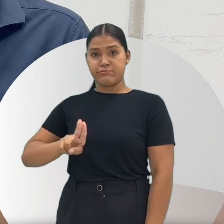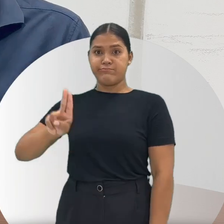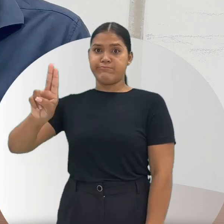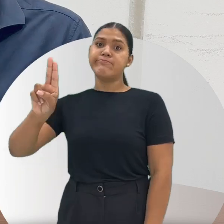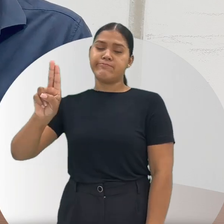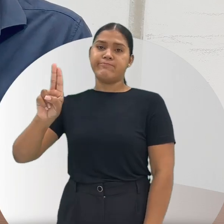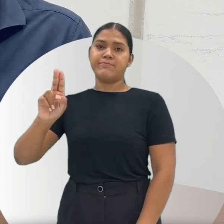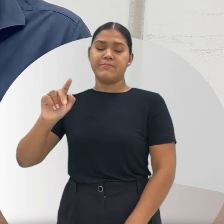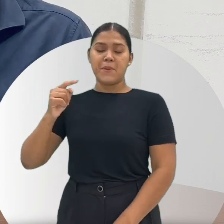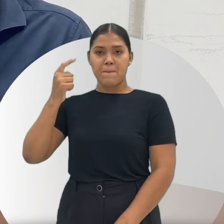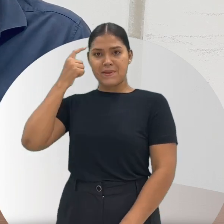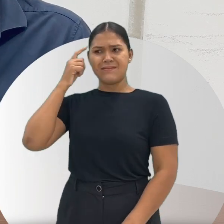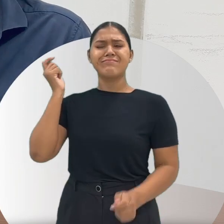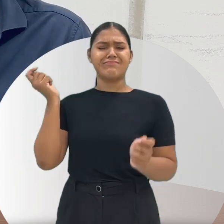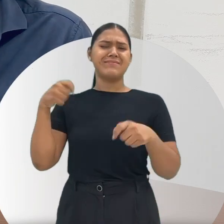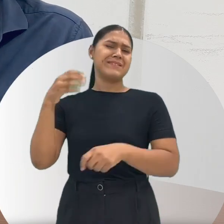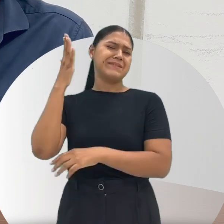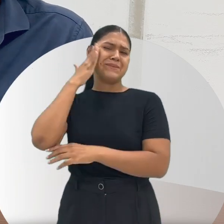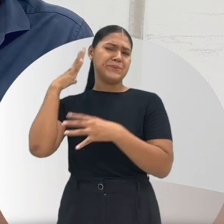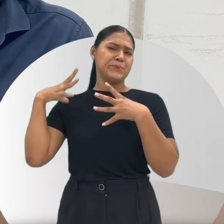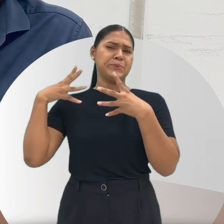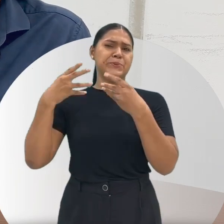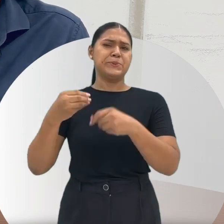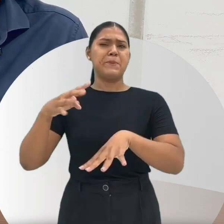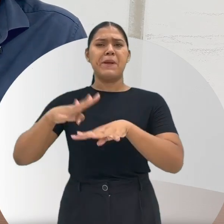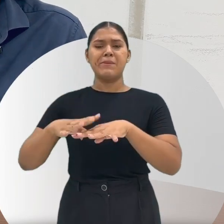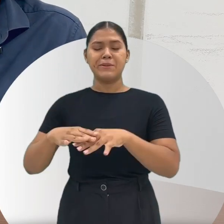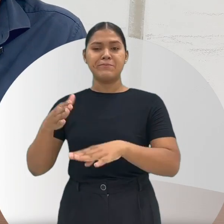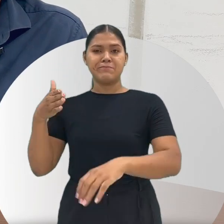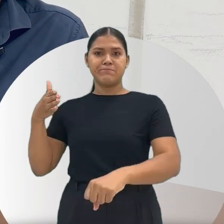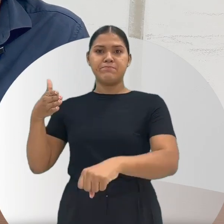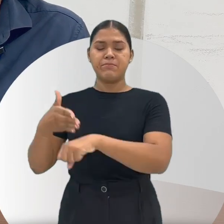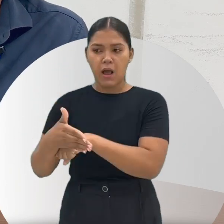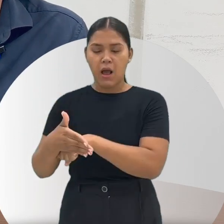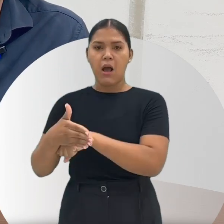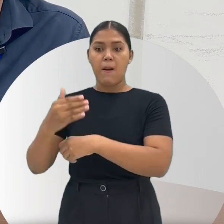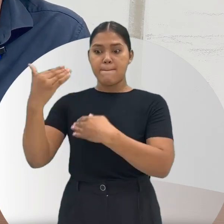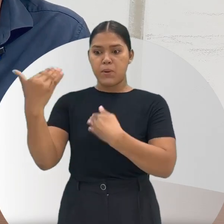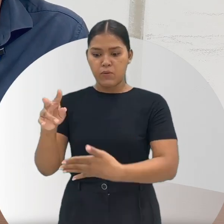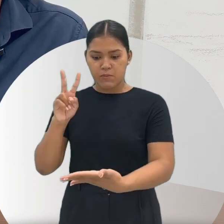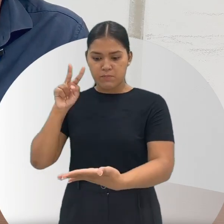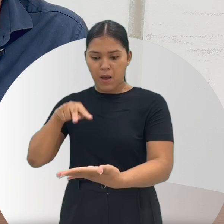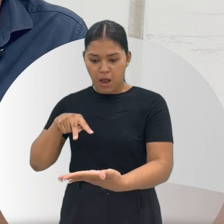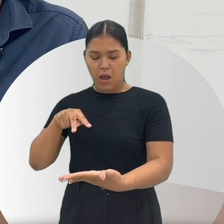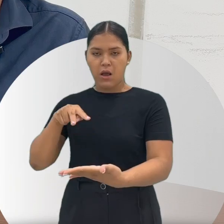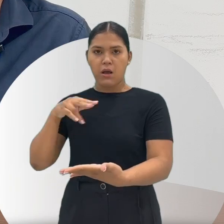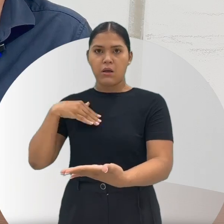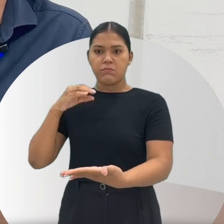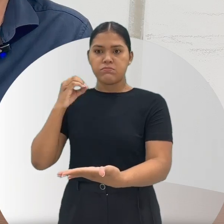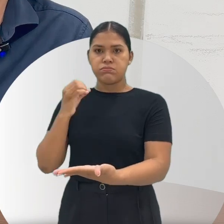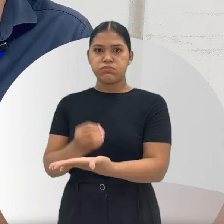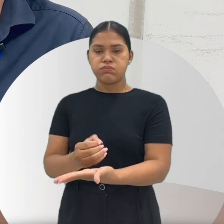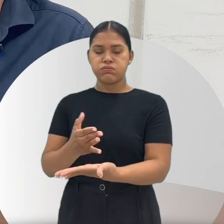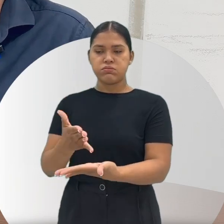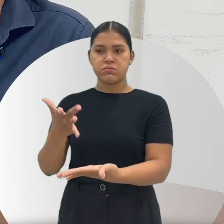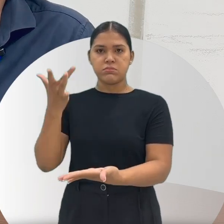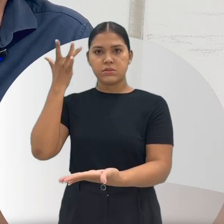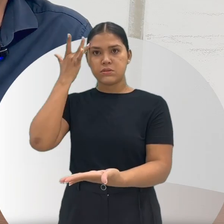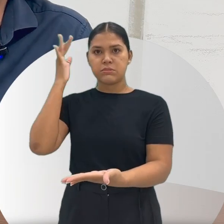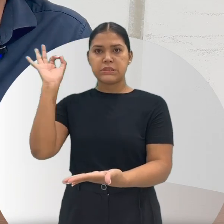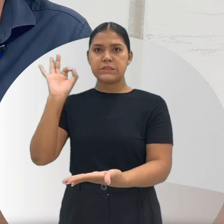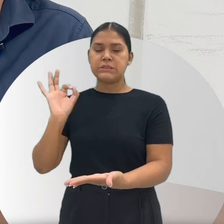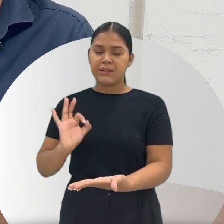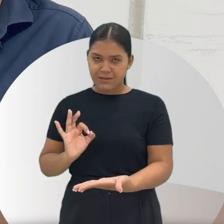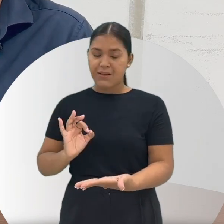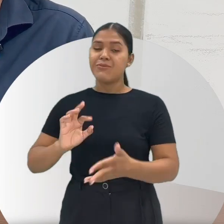eu achei que sabia matemática até a primeira avaliação do curso, em que eu fui muito mal. E aí eu entendi que era outra